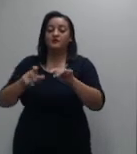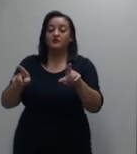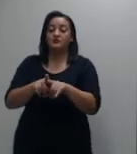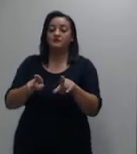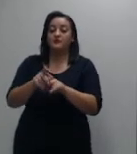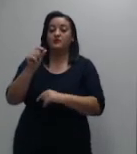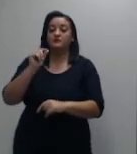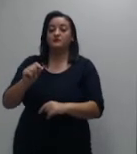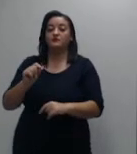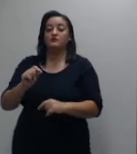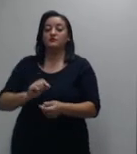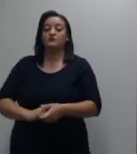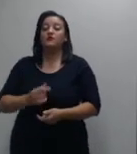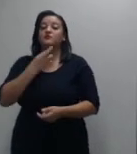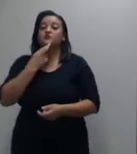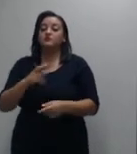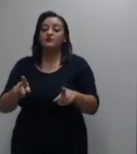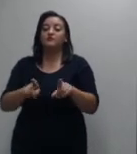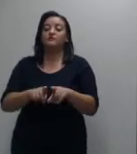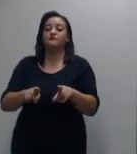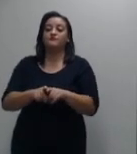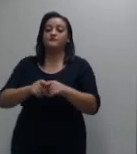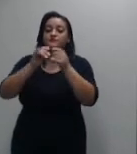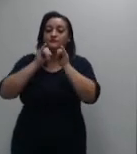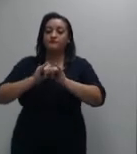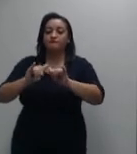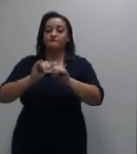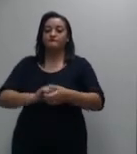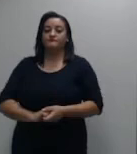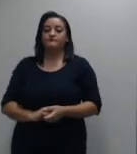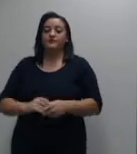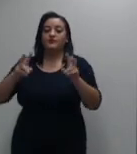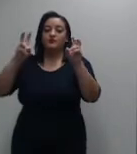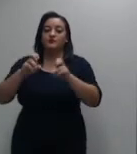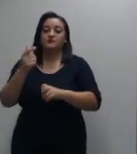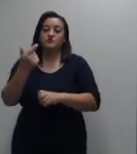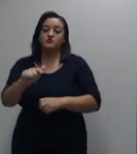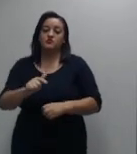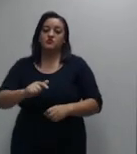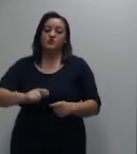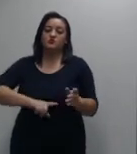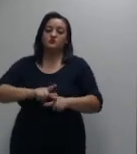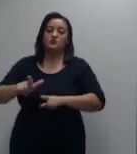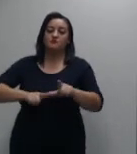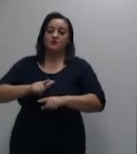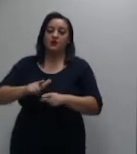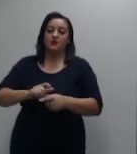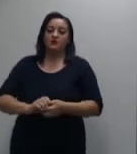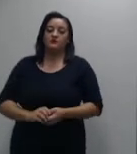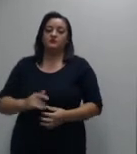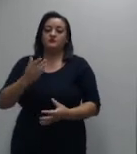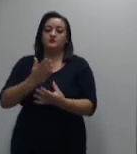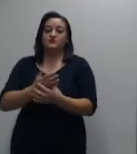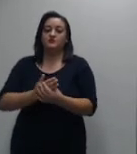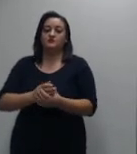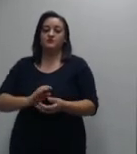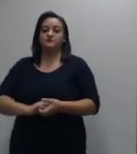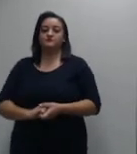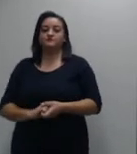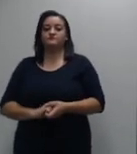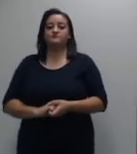as consequências da declaração serão assunto de outros procedimentos processuais em churrasco